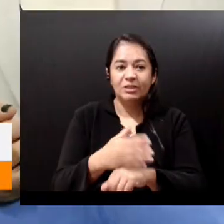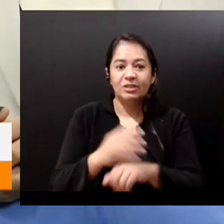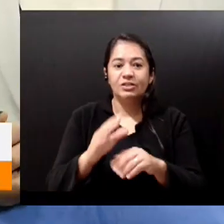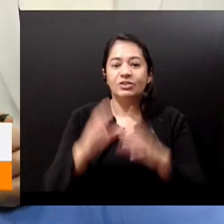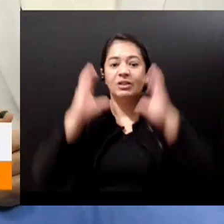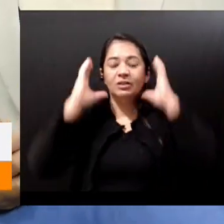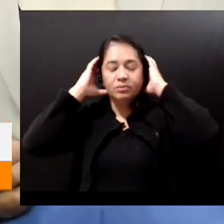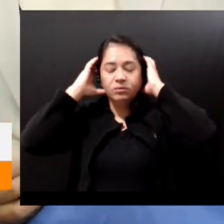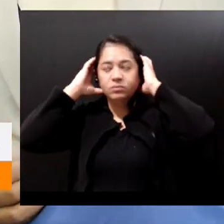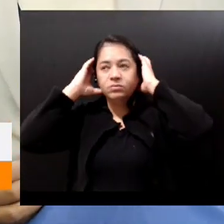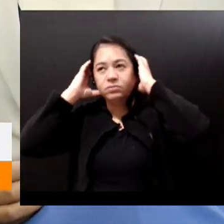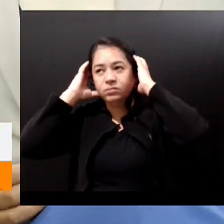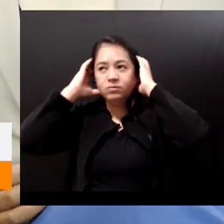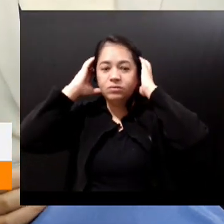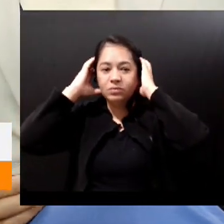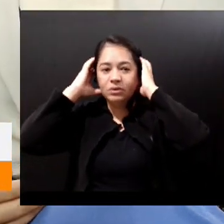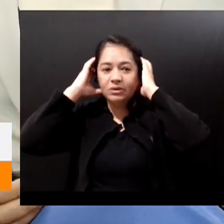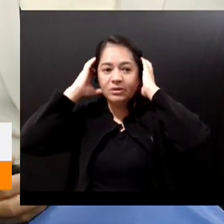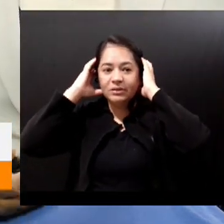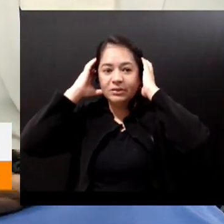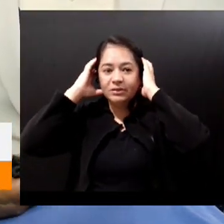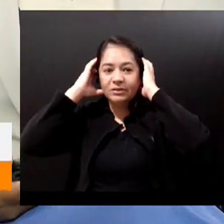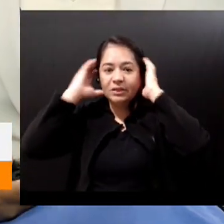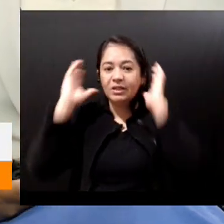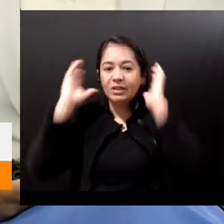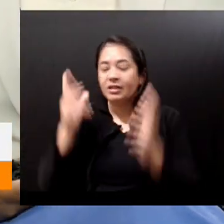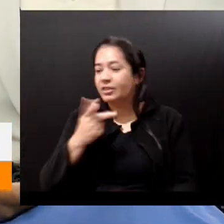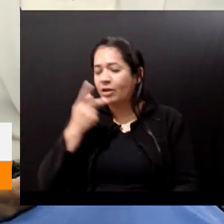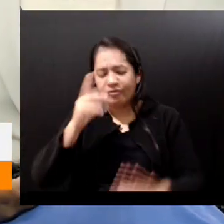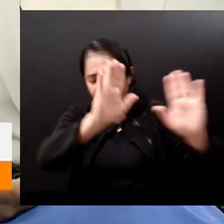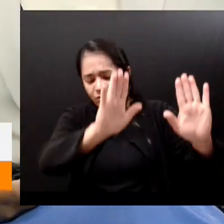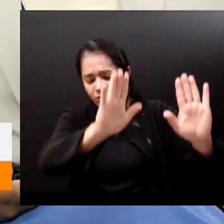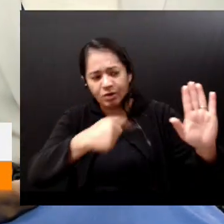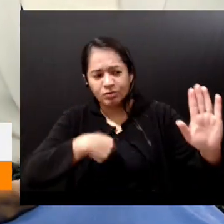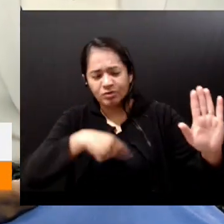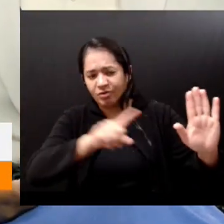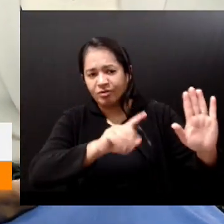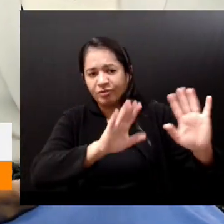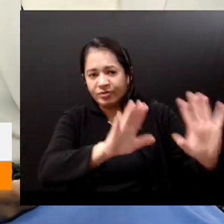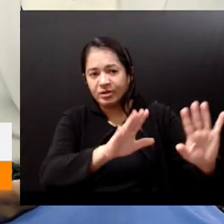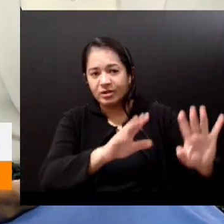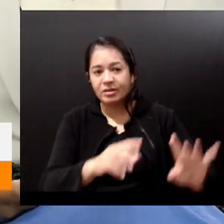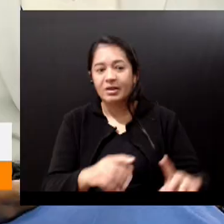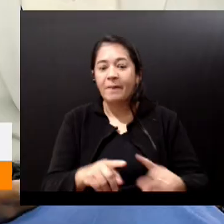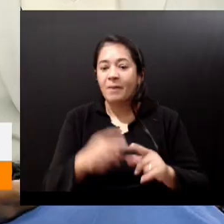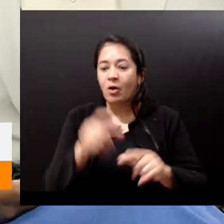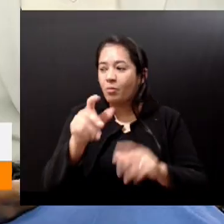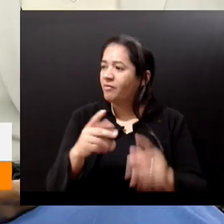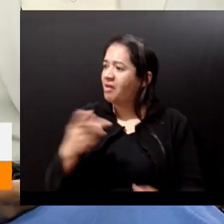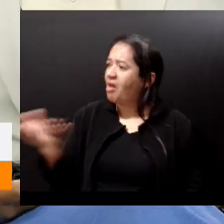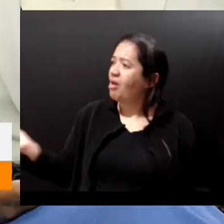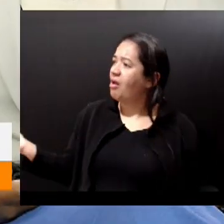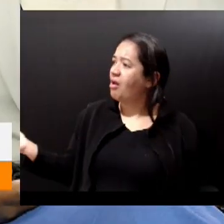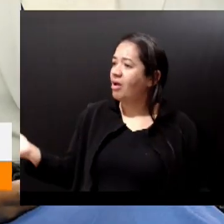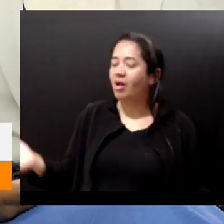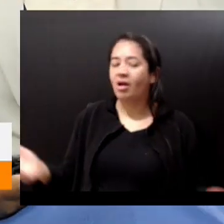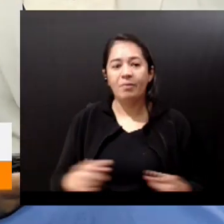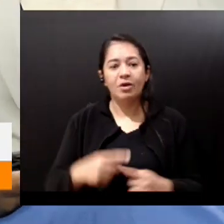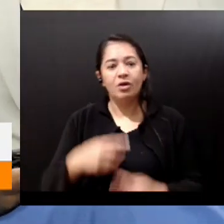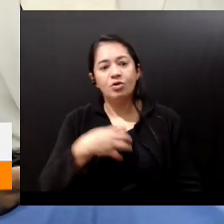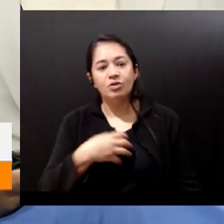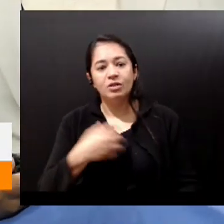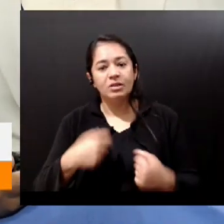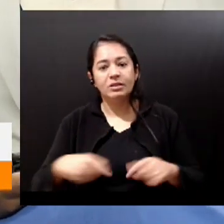Verdade. Se não falem comigo. E eles estão sendo muito criticados, porque antigamente eles davam entrevista. Então, uma forma, eles nem precisam de assessor de imprensa. Já